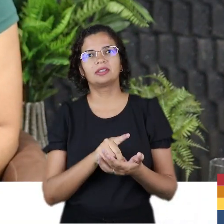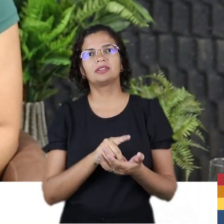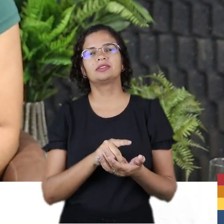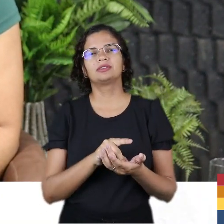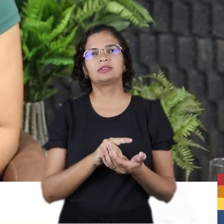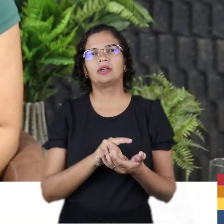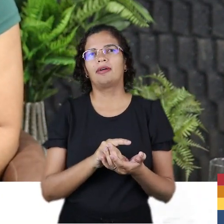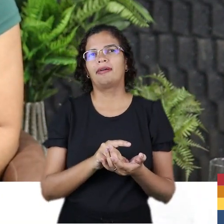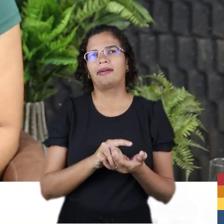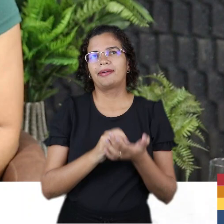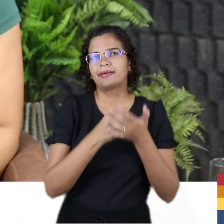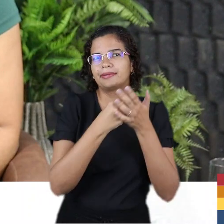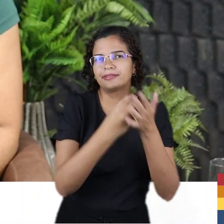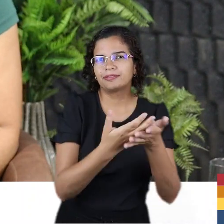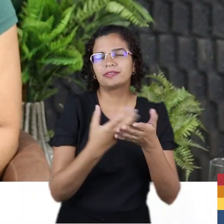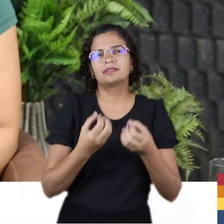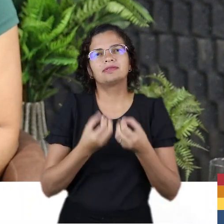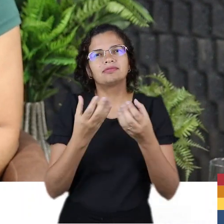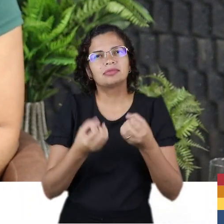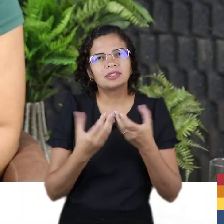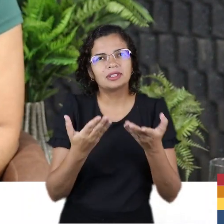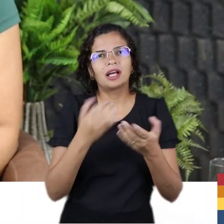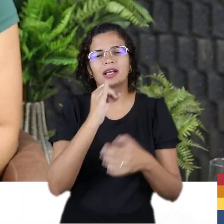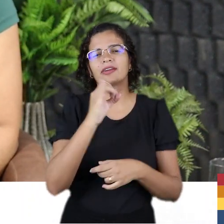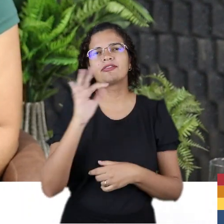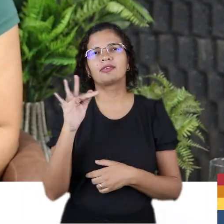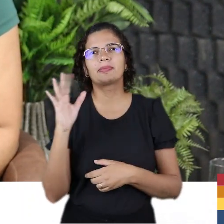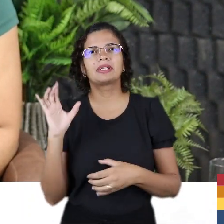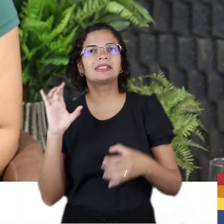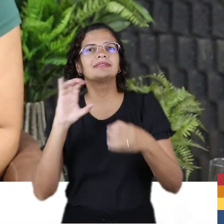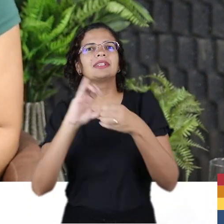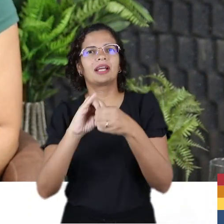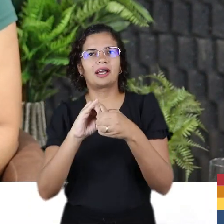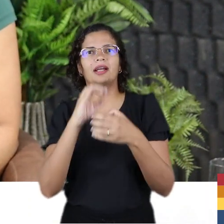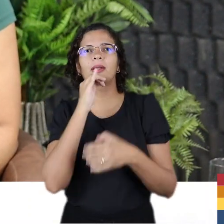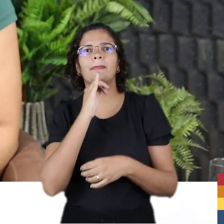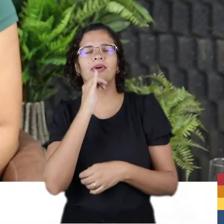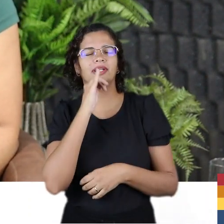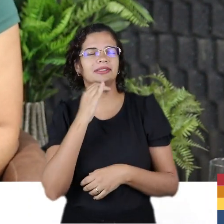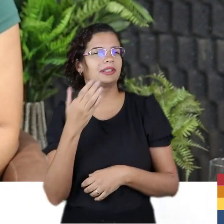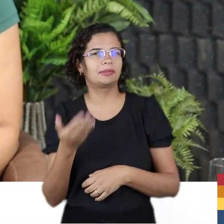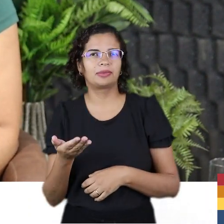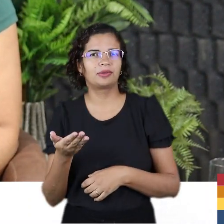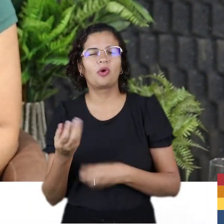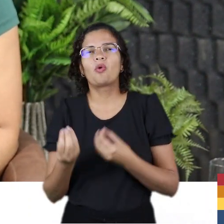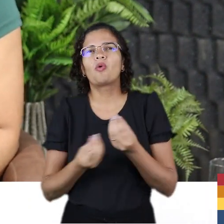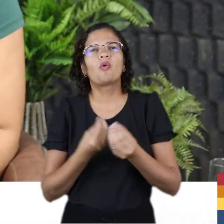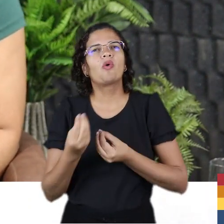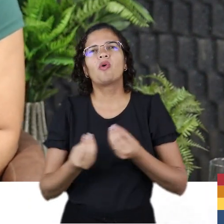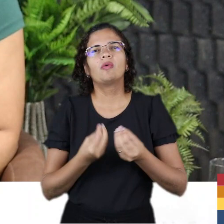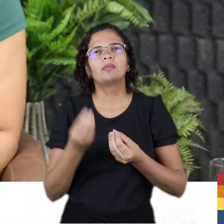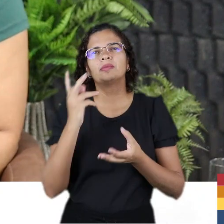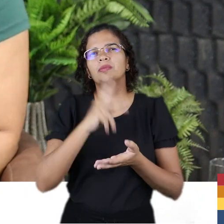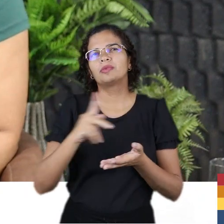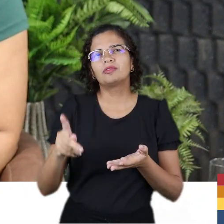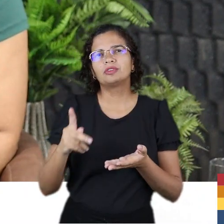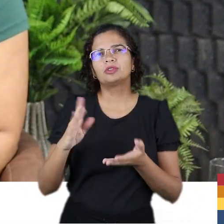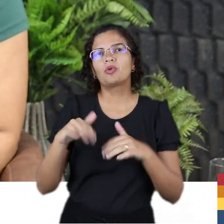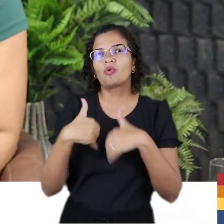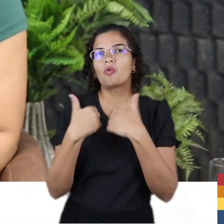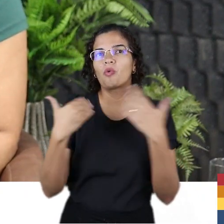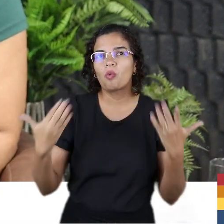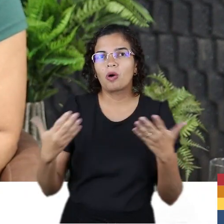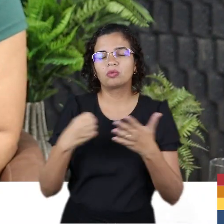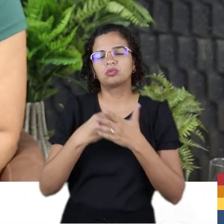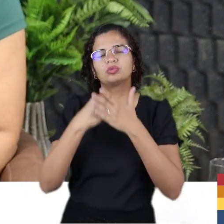processo já de implementação, vamos para o segundo momento, segundo ano de implementação, e a escola precisa desse